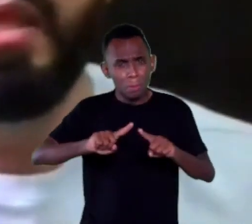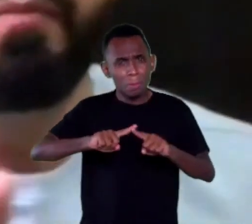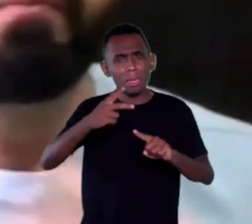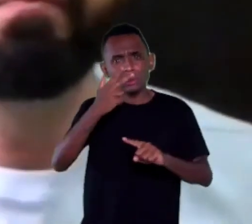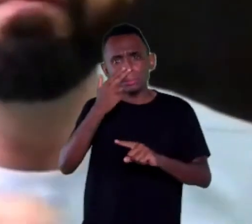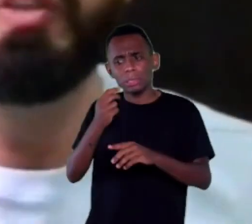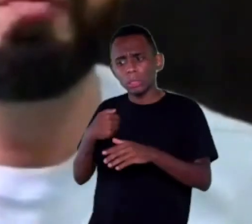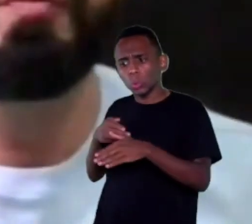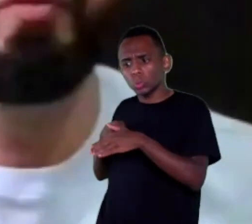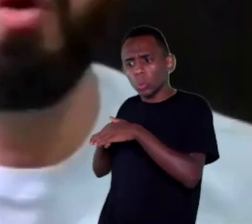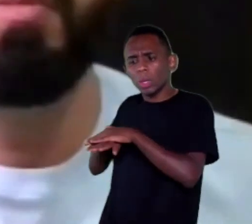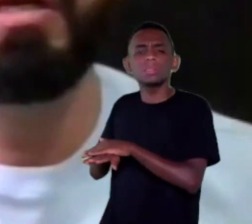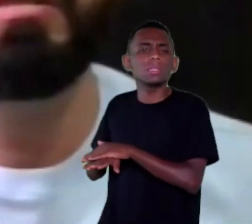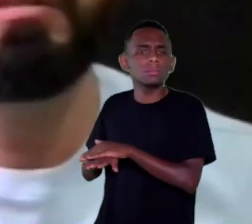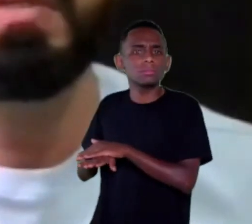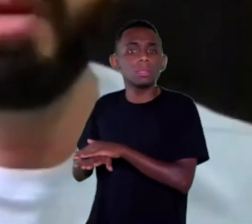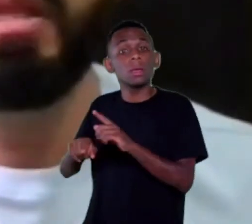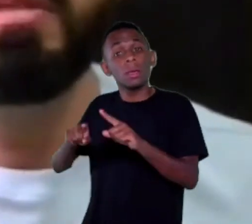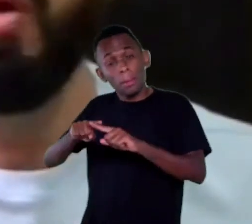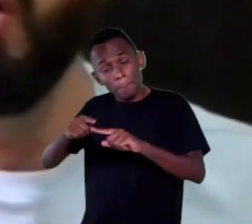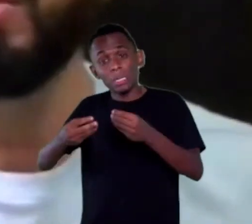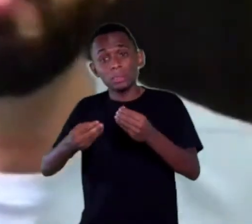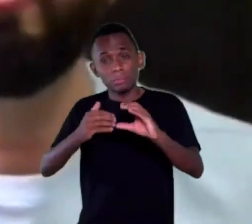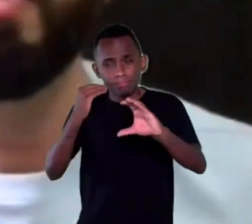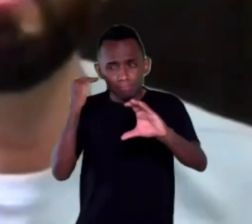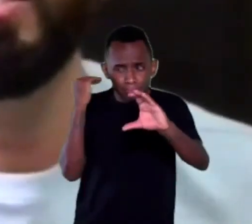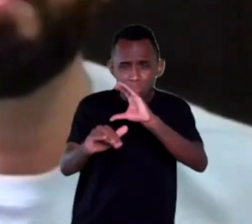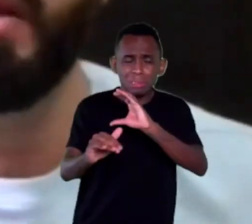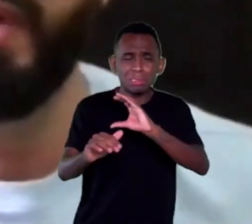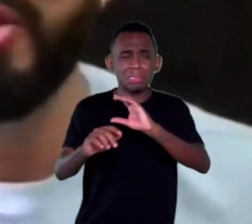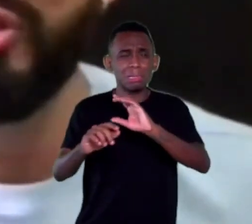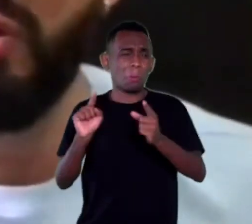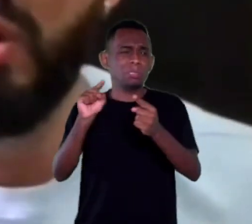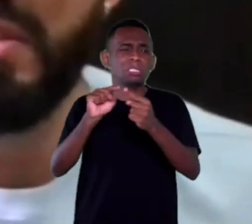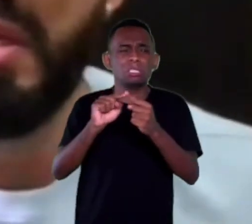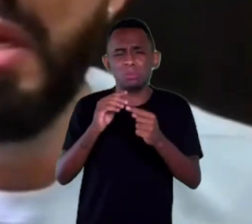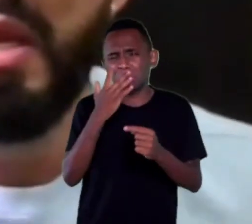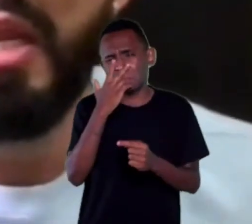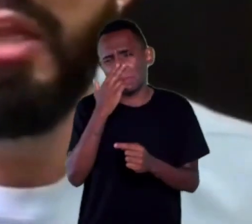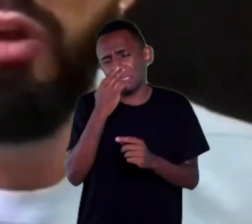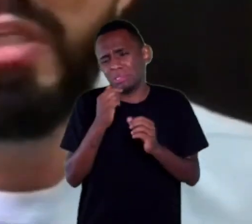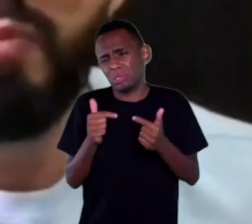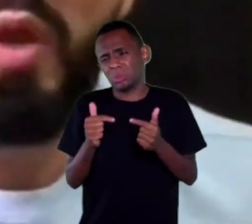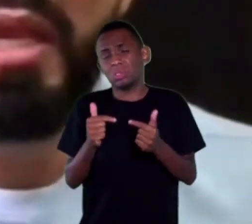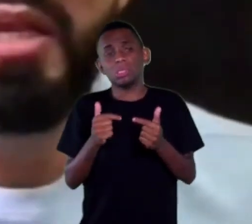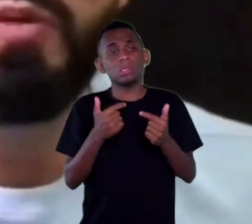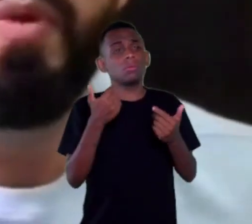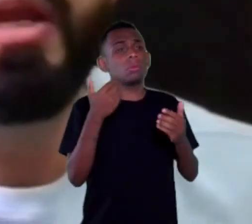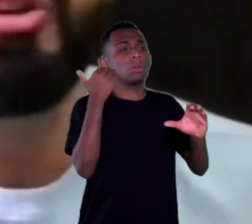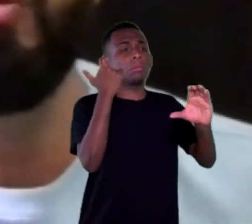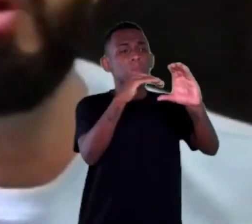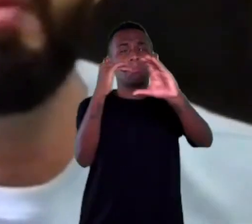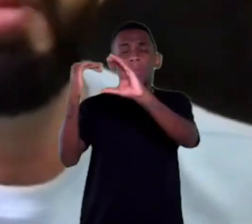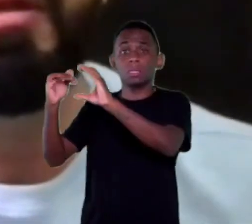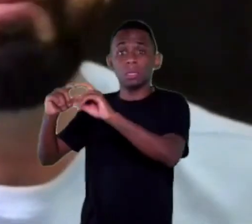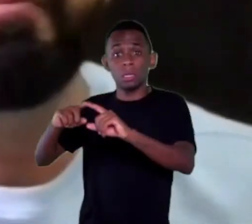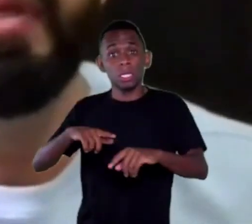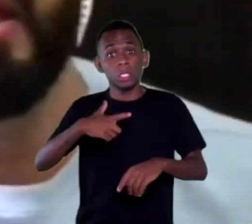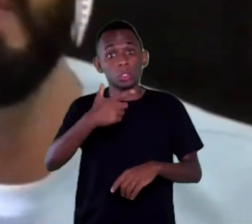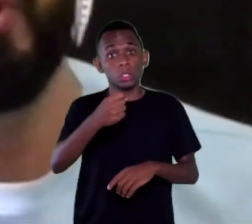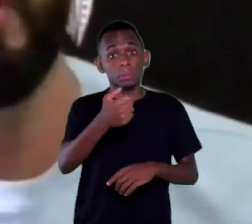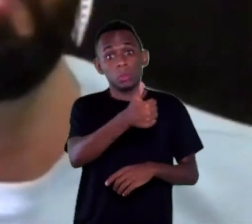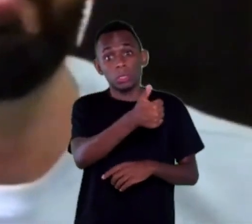mas mandei de forma despretensiosa, fui mandando para editoras. E em 2015, uma editora